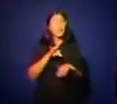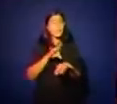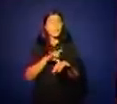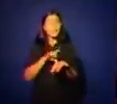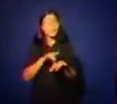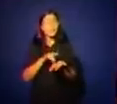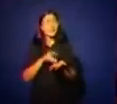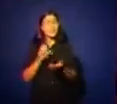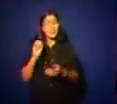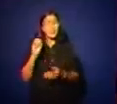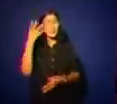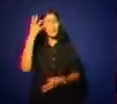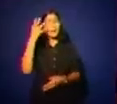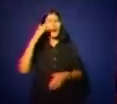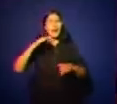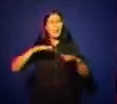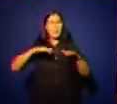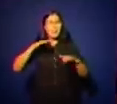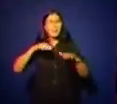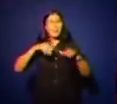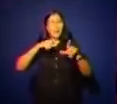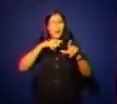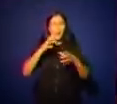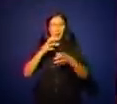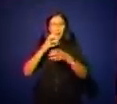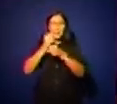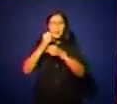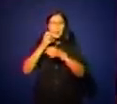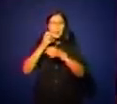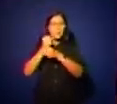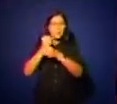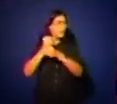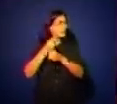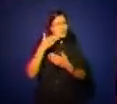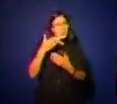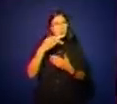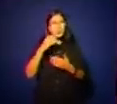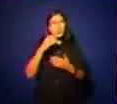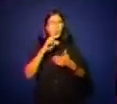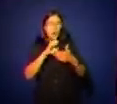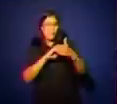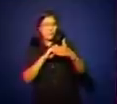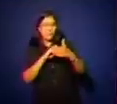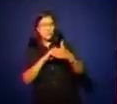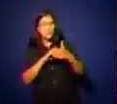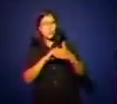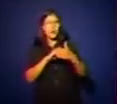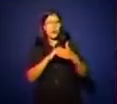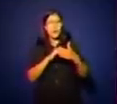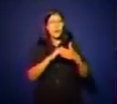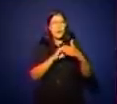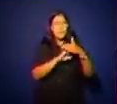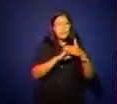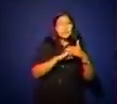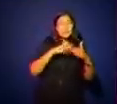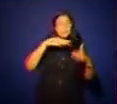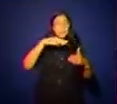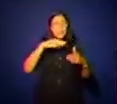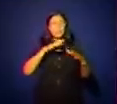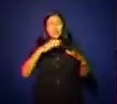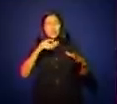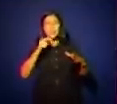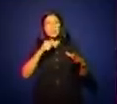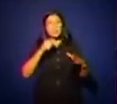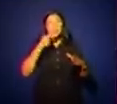balanço a dedicar muito mais a pequenas médias empresas a pessoa física só você saber saiu